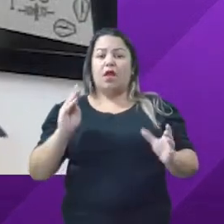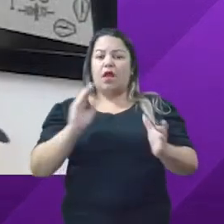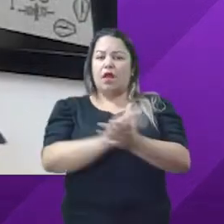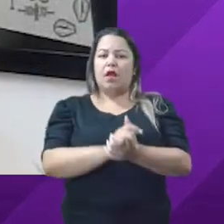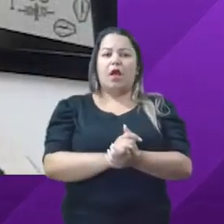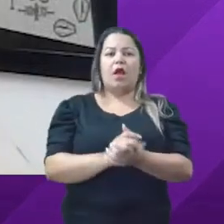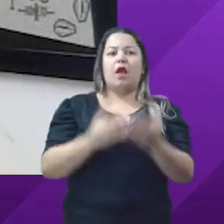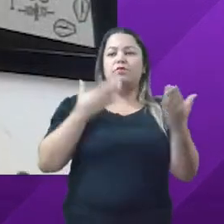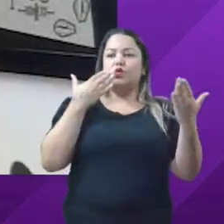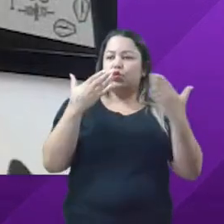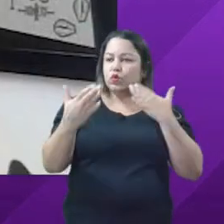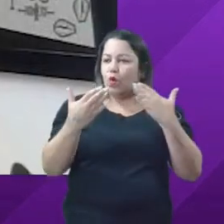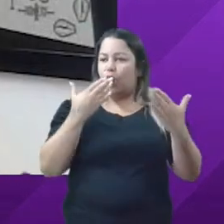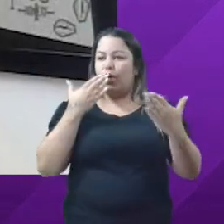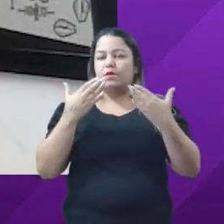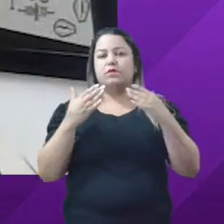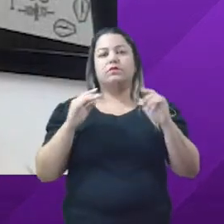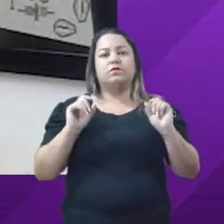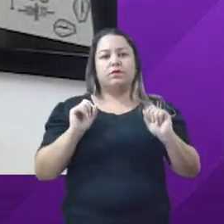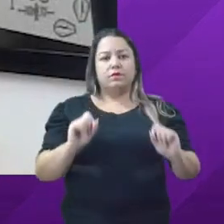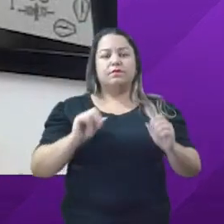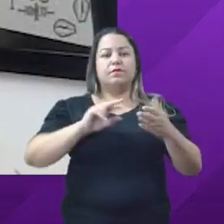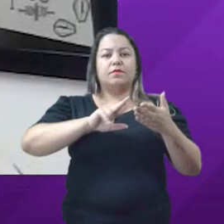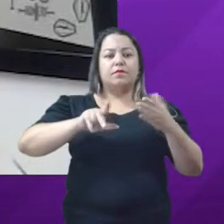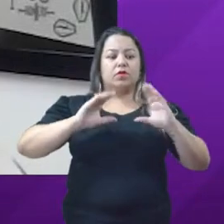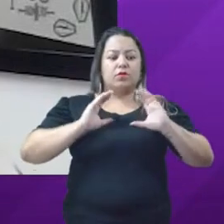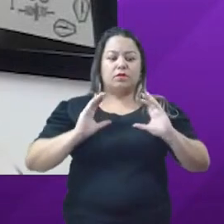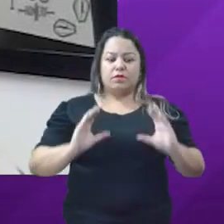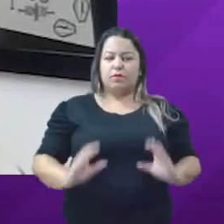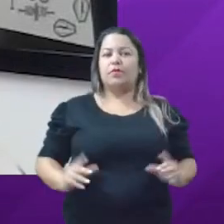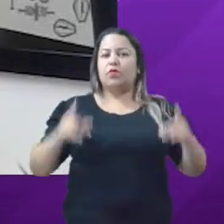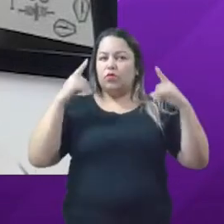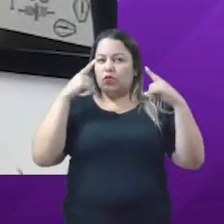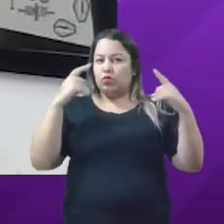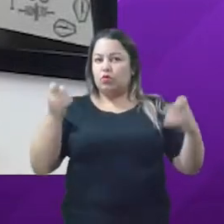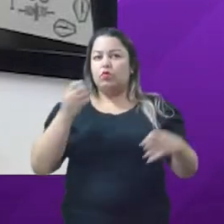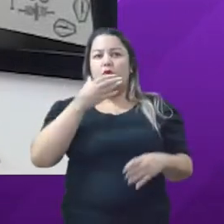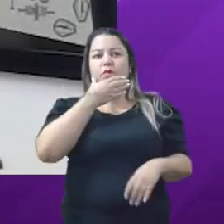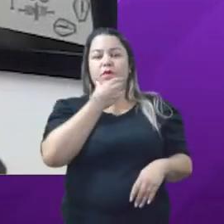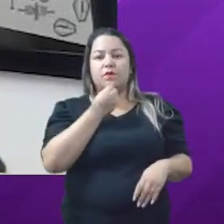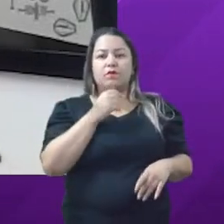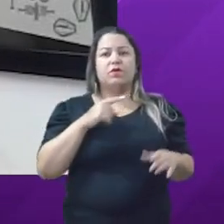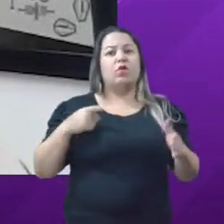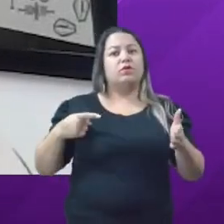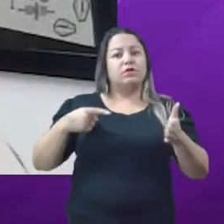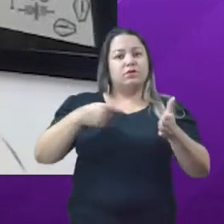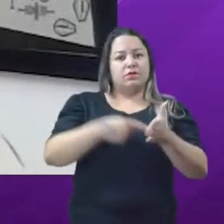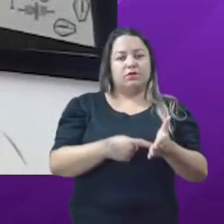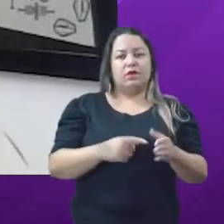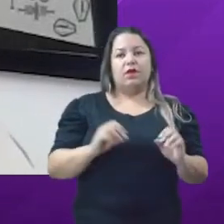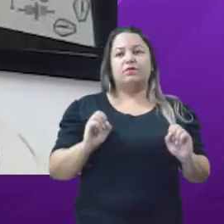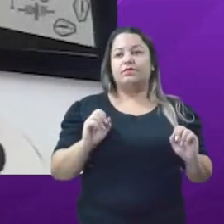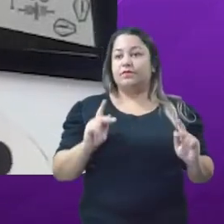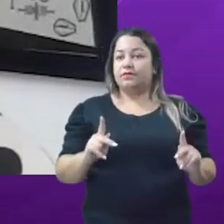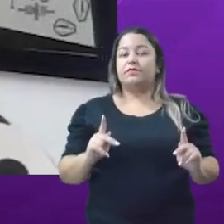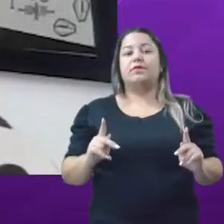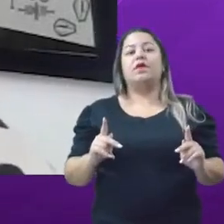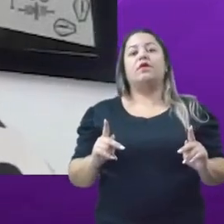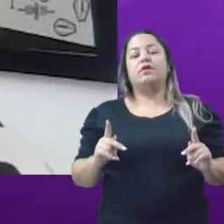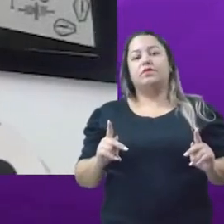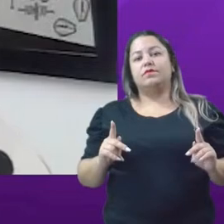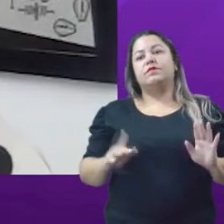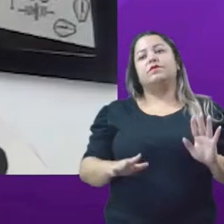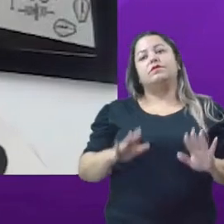violência psicológica, determinados comportamentos violentos dos homens quando eles são denunciados, a depender